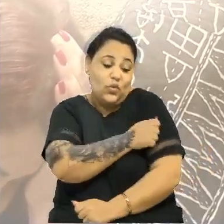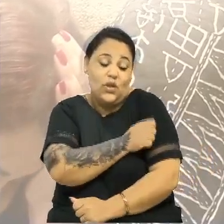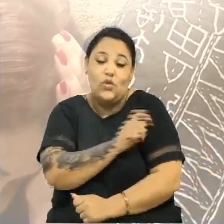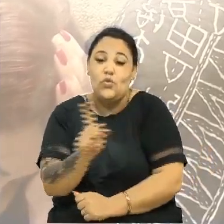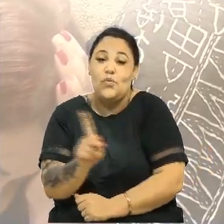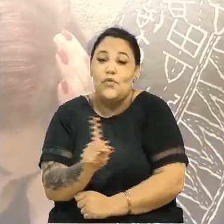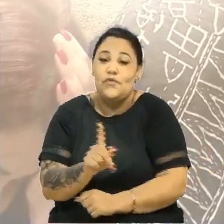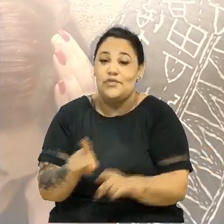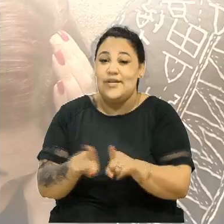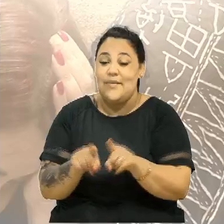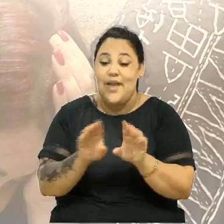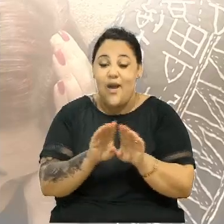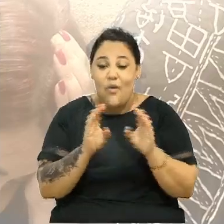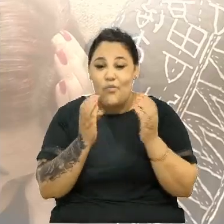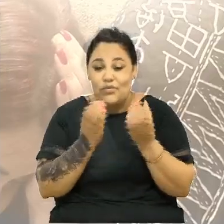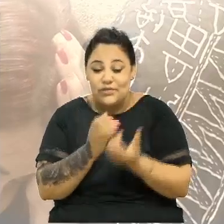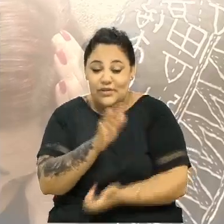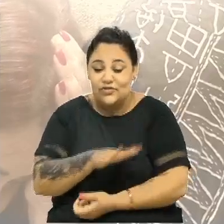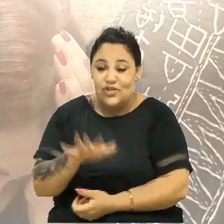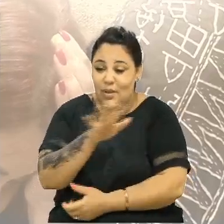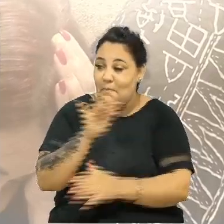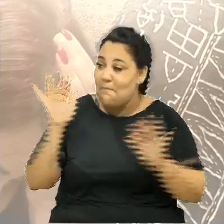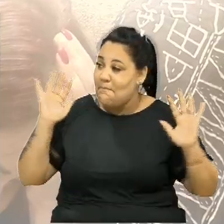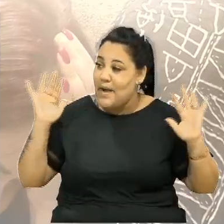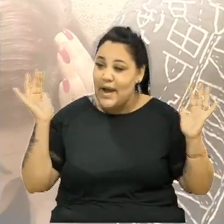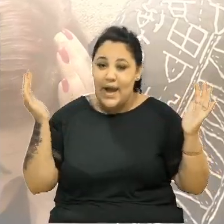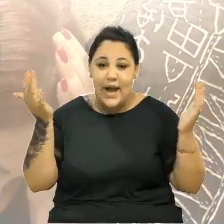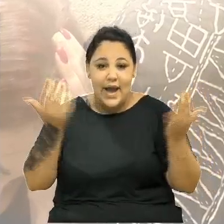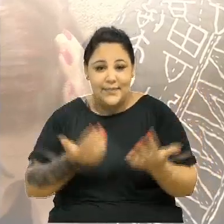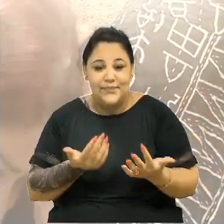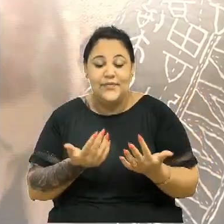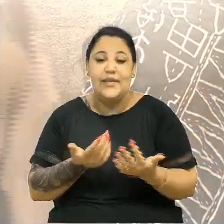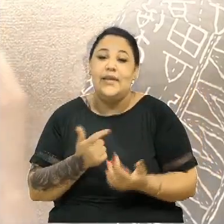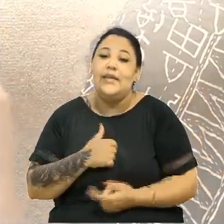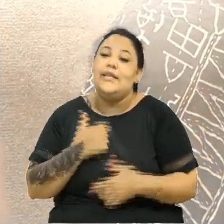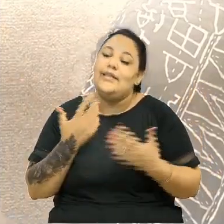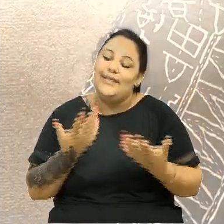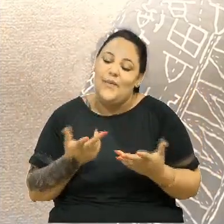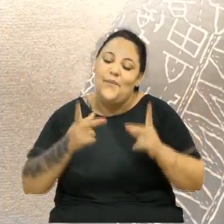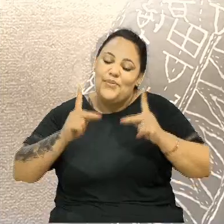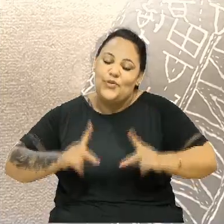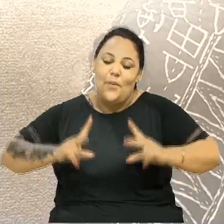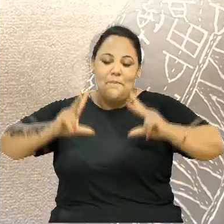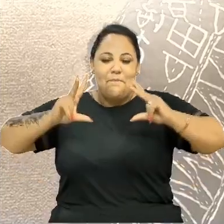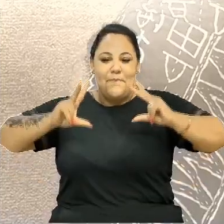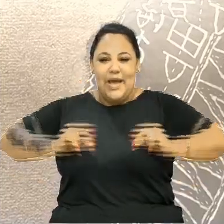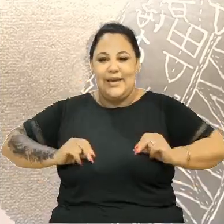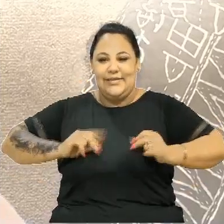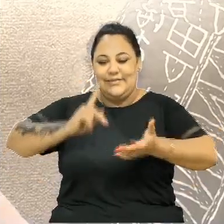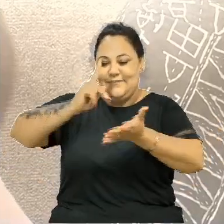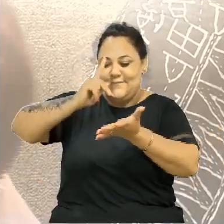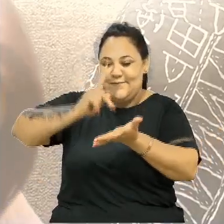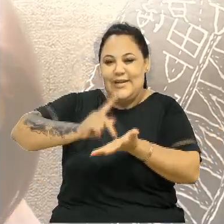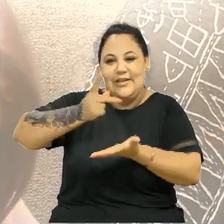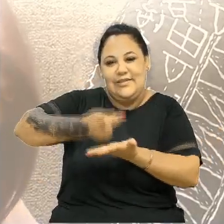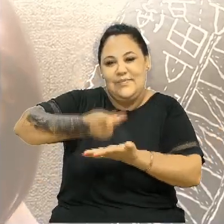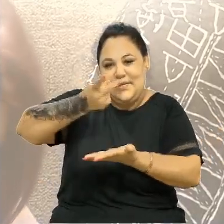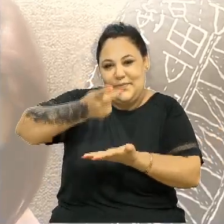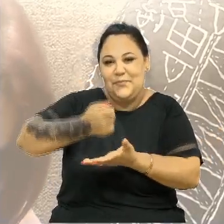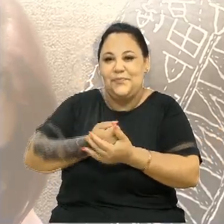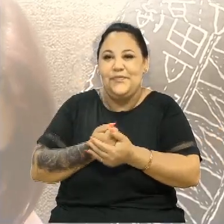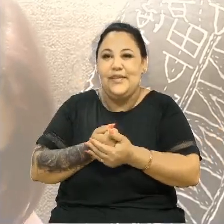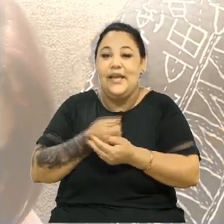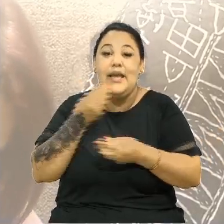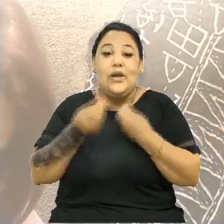professores, comunidade do entorno. Então, uma pessoa que merece muito esse título. E bem,